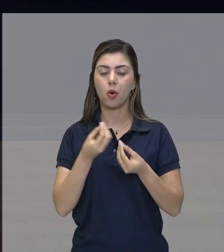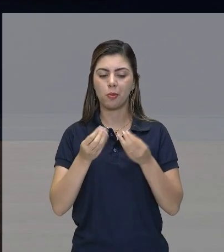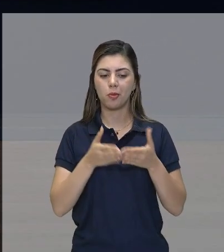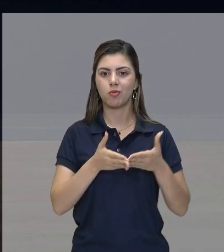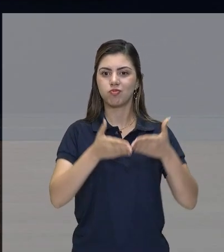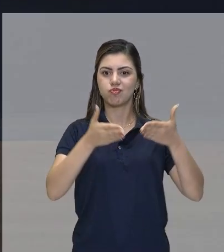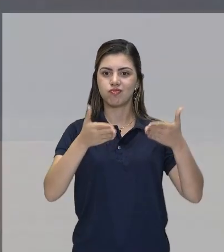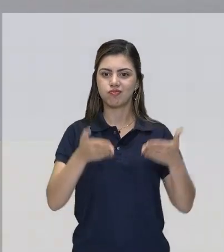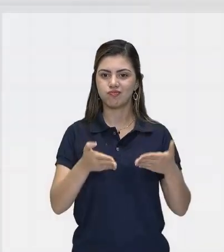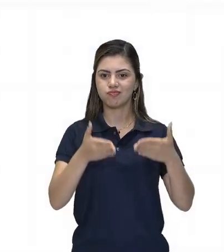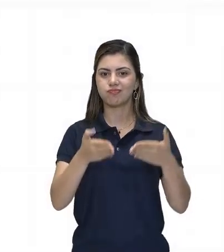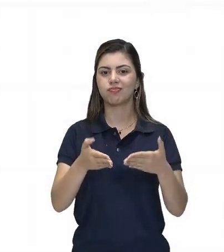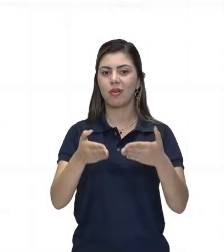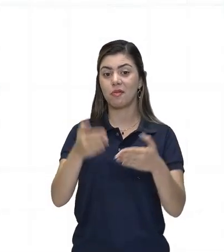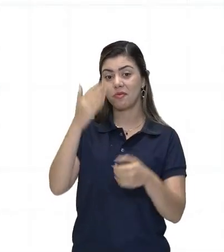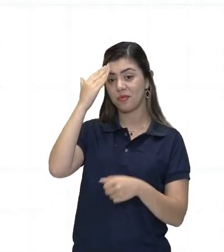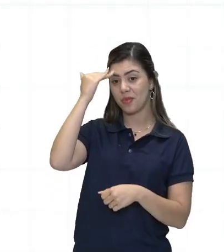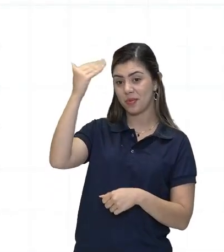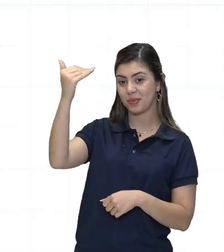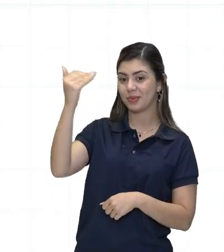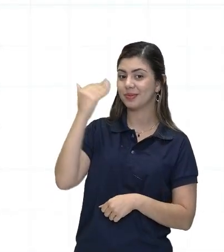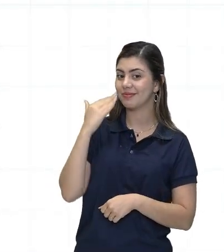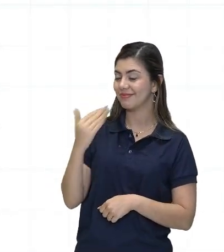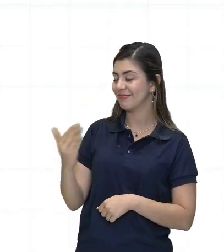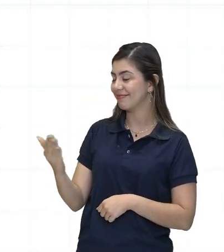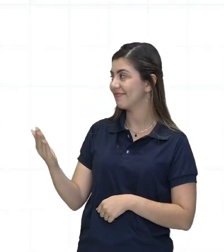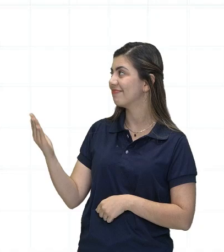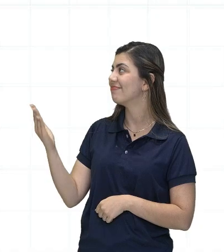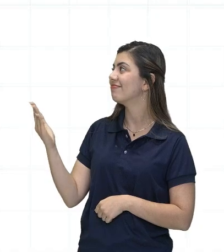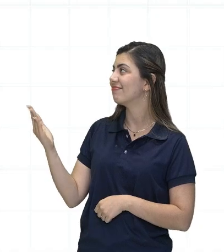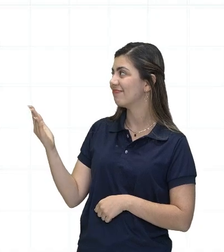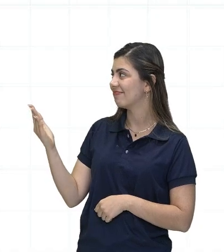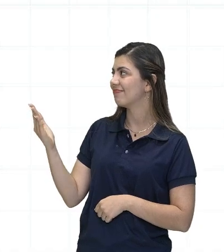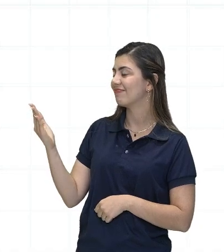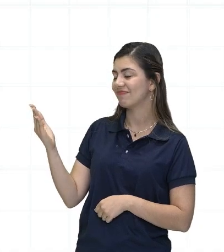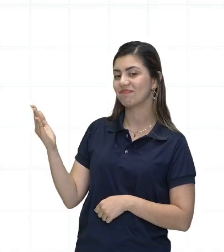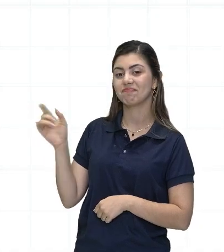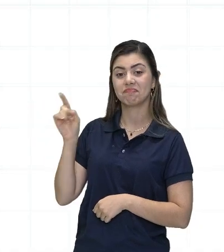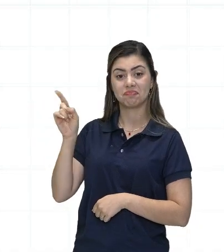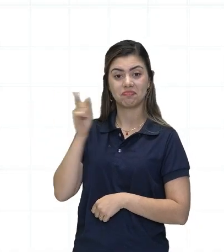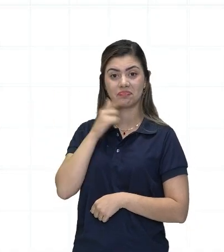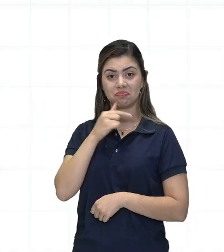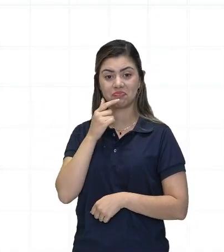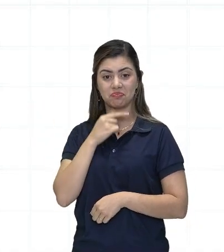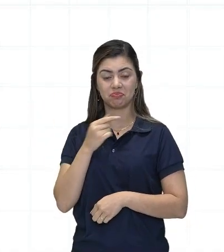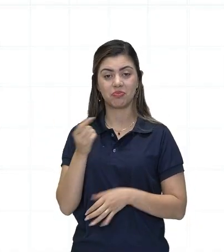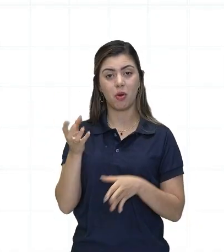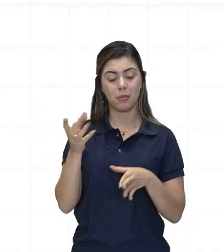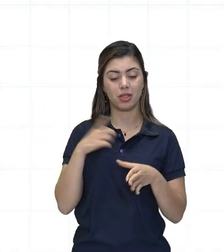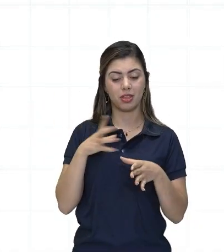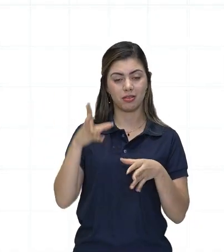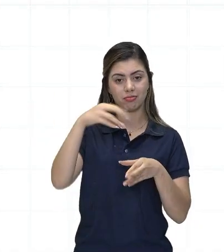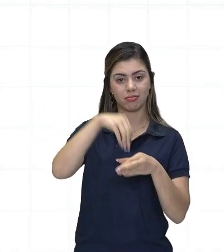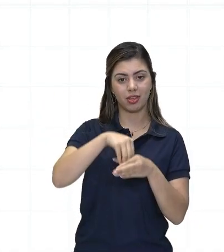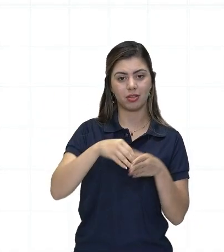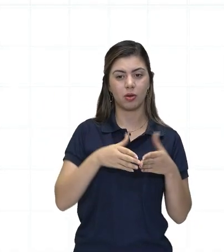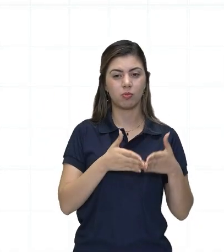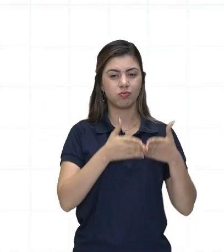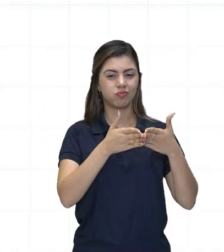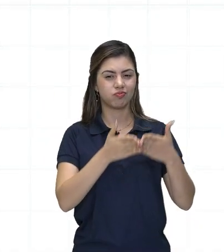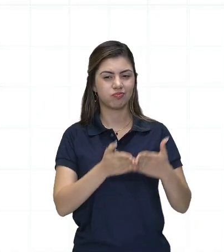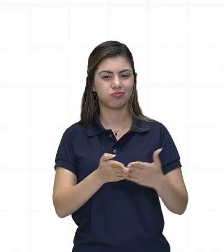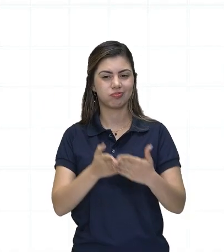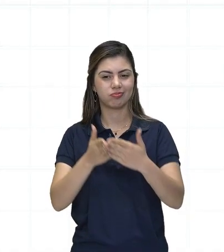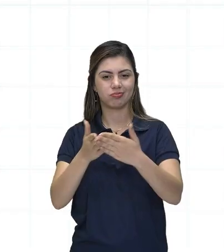né, bem famoso ali, onde ele pôde fazer essas observações, né? Então, essa imagem mostra aí para